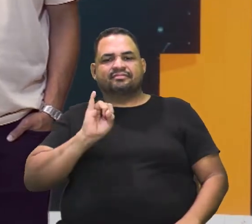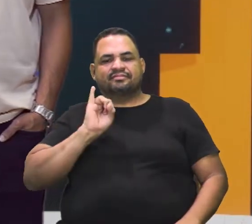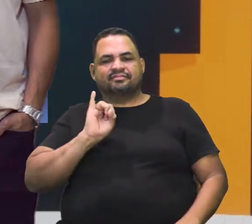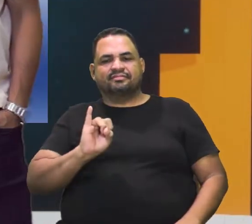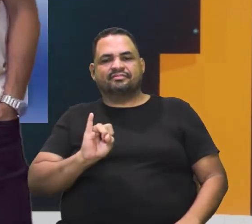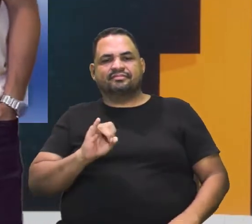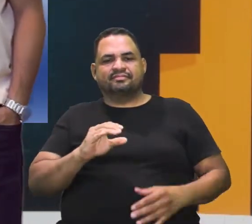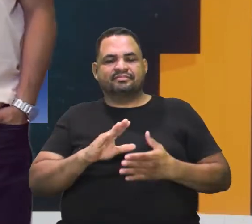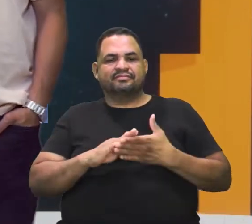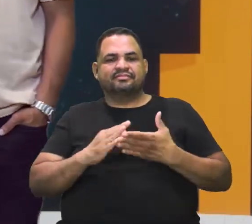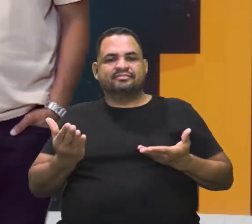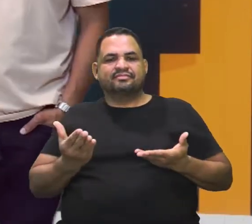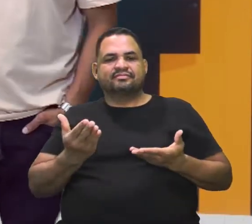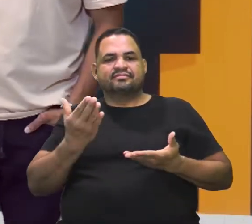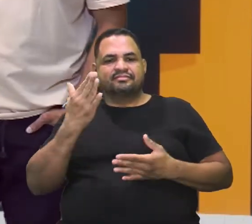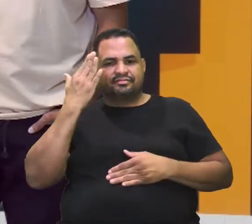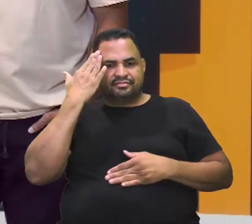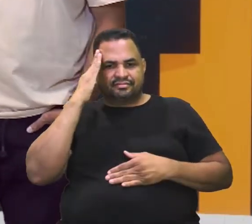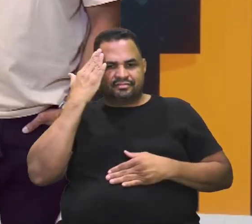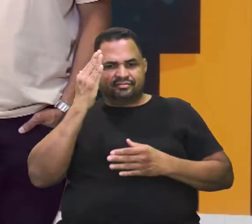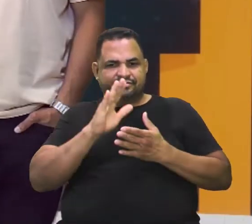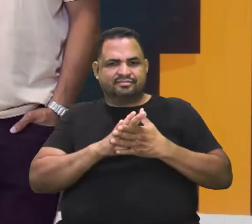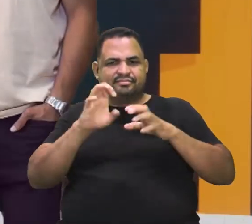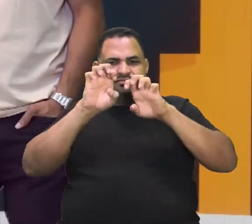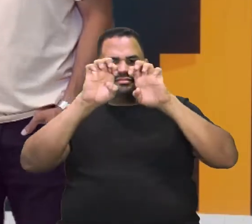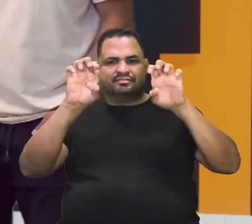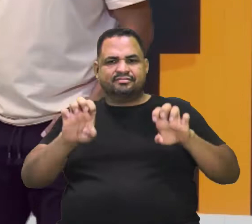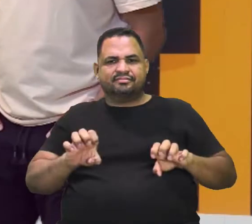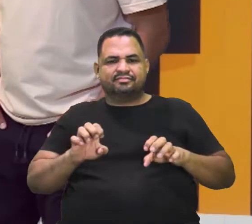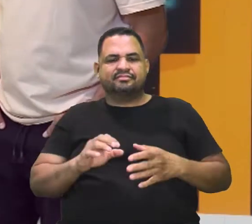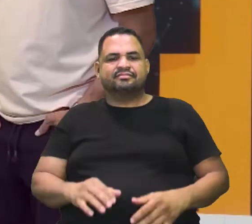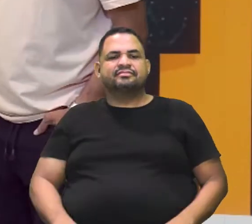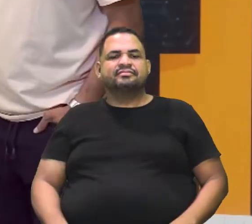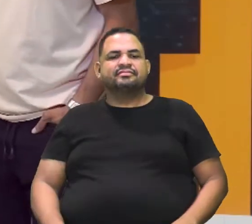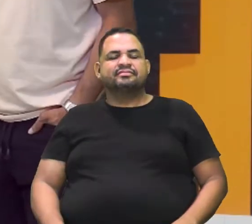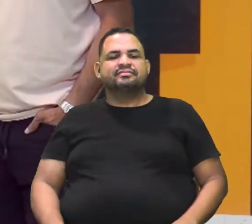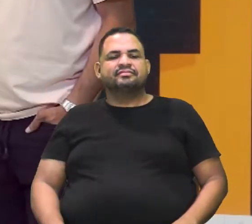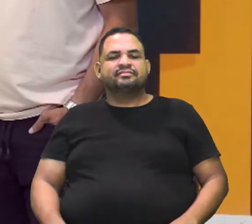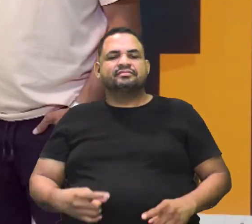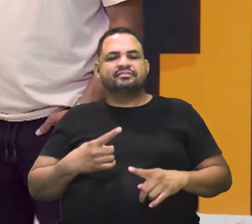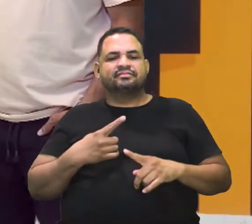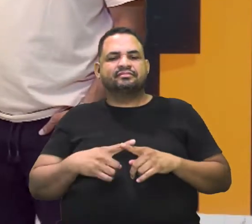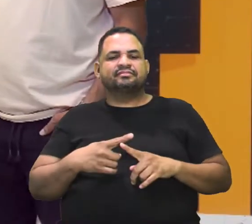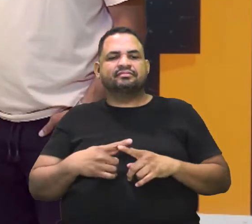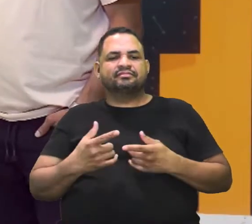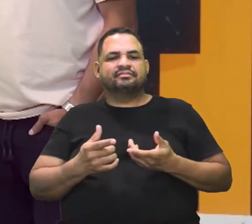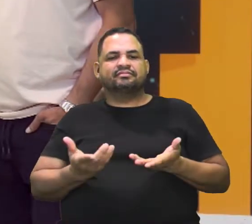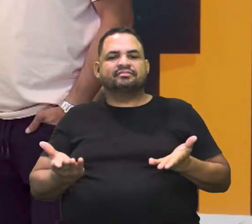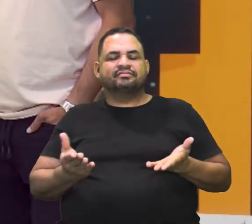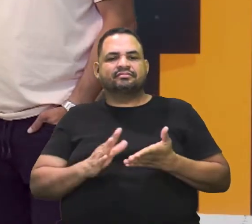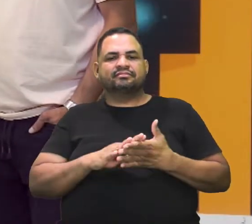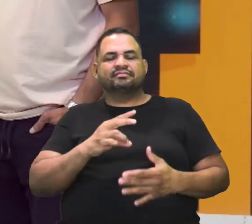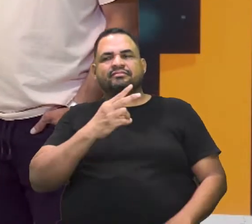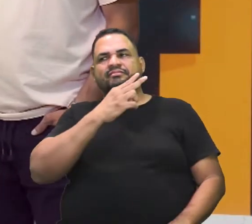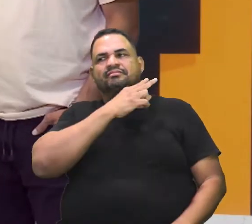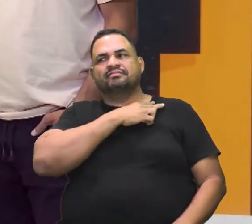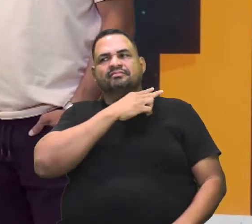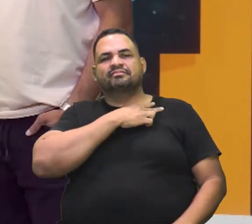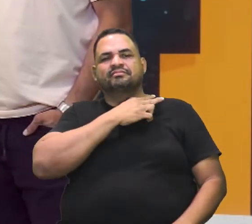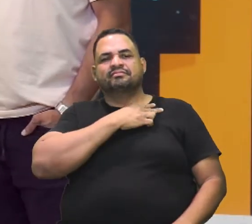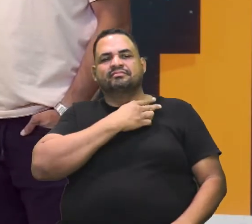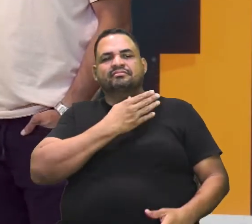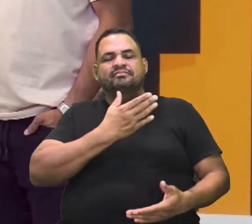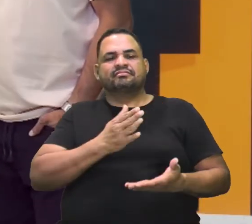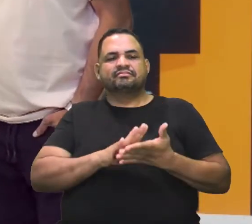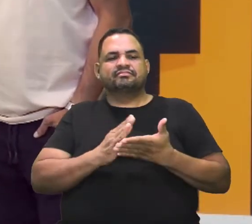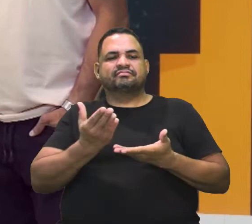isso, você precisa entender bem essa questão aqui, essa estrutura dos reais, porque até o segundo ano do ensino médio,